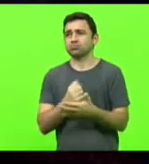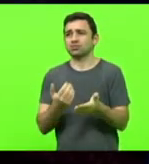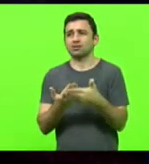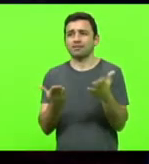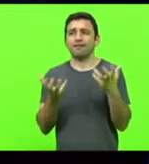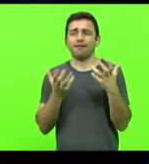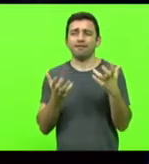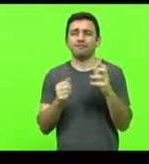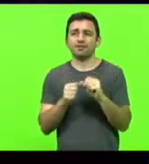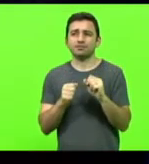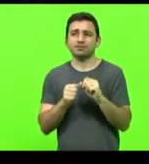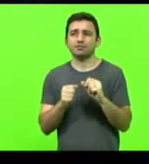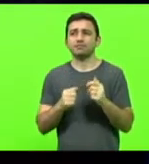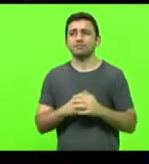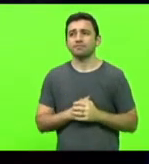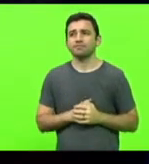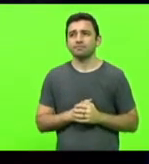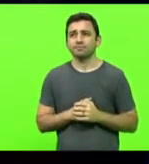assim fazer.